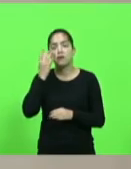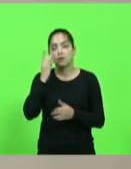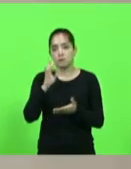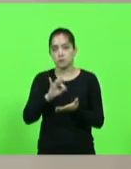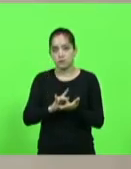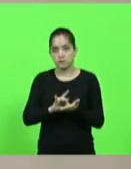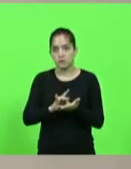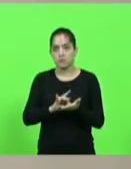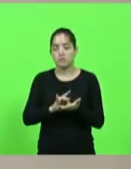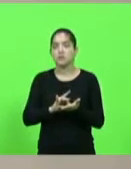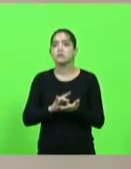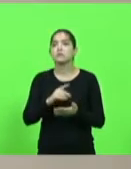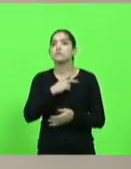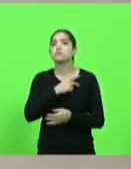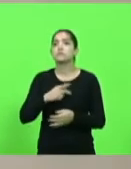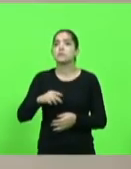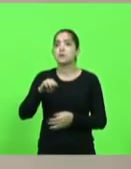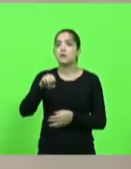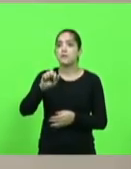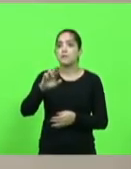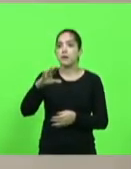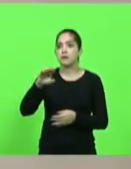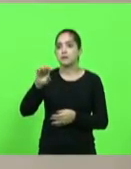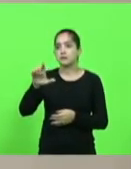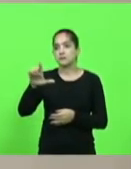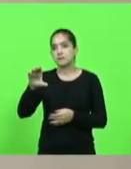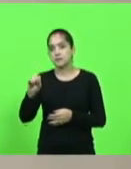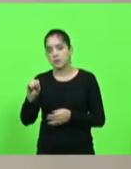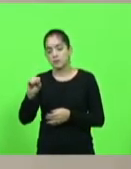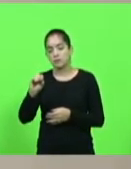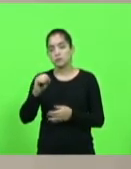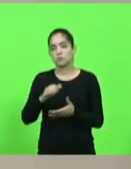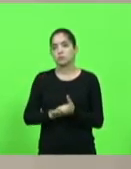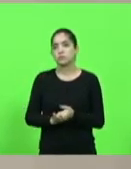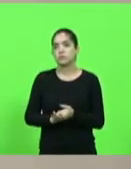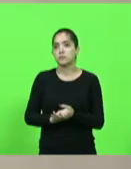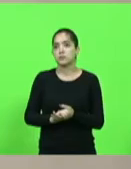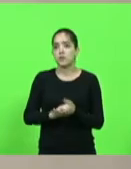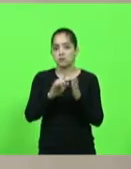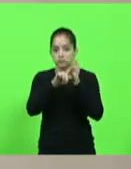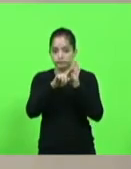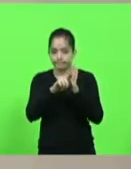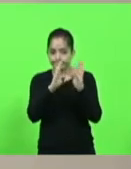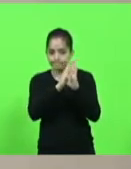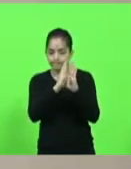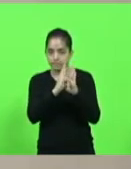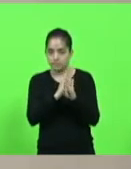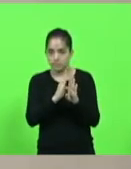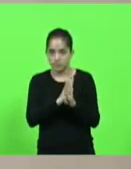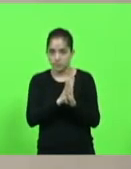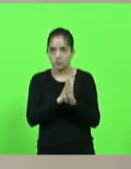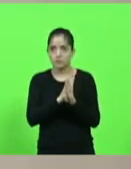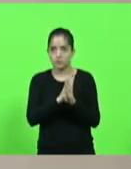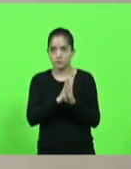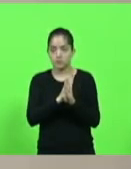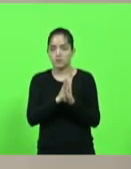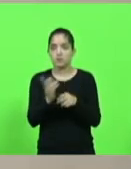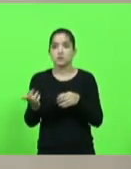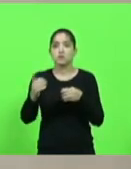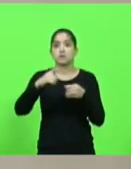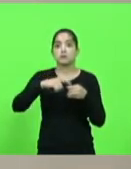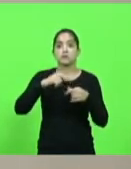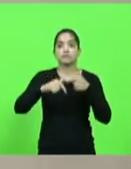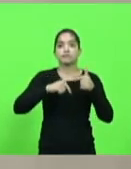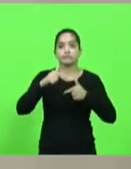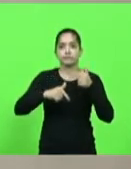Procurador da República, Marcelo da Mota, em razão da instauração de inquérito civil para investigar o não retorno das atividades